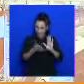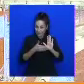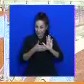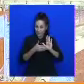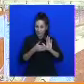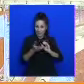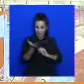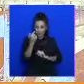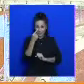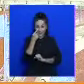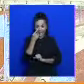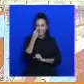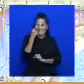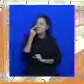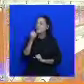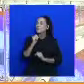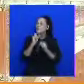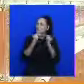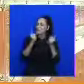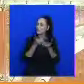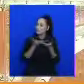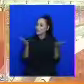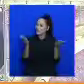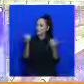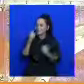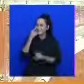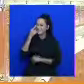em mãos, bolas posicionadas. Boa sorte para você.